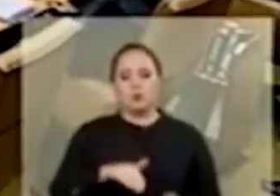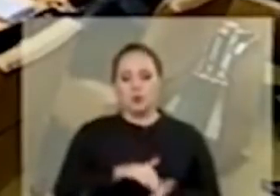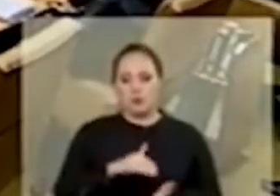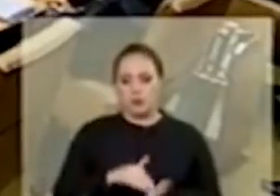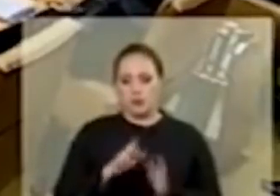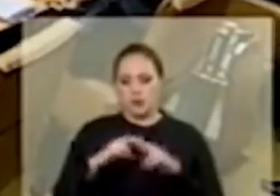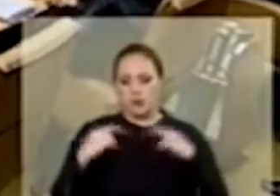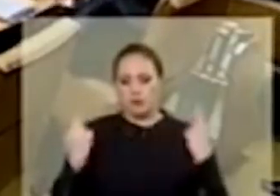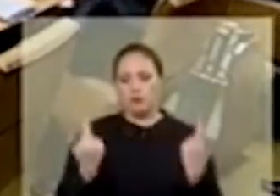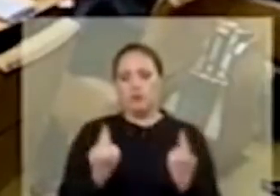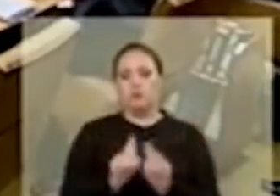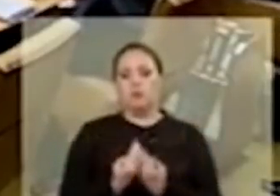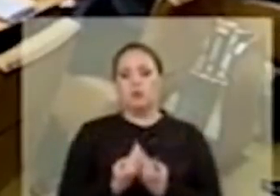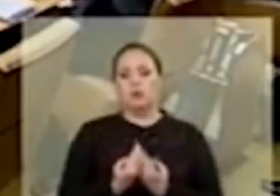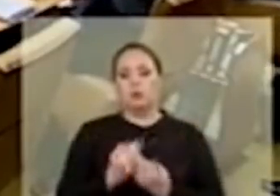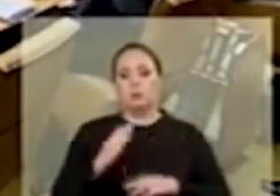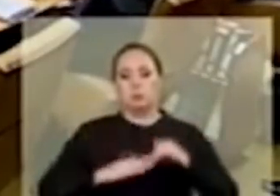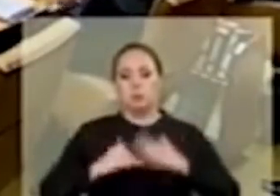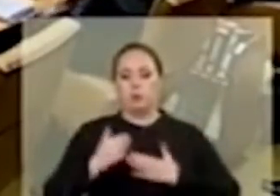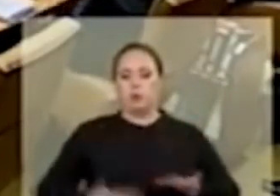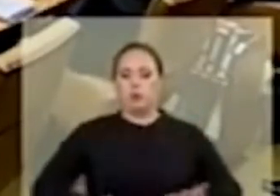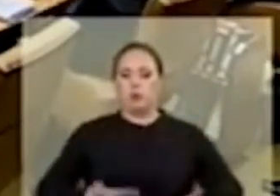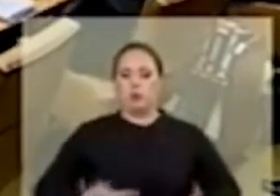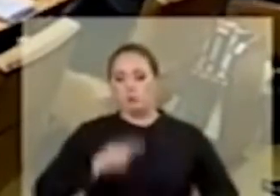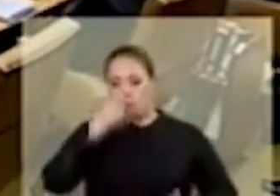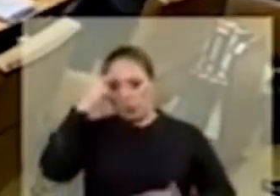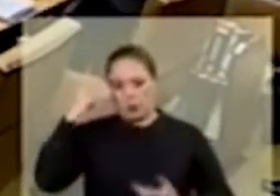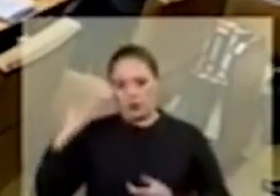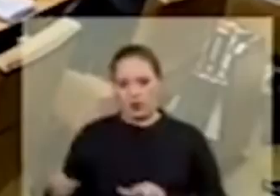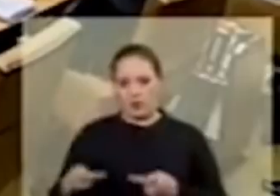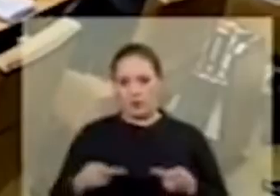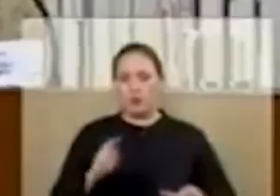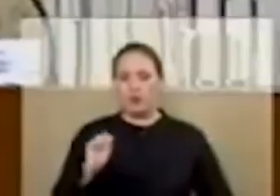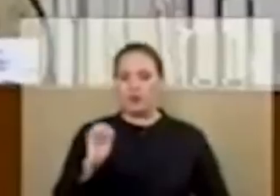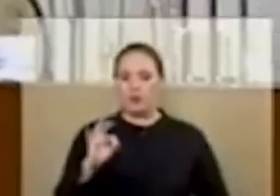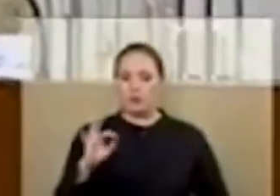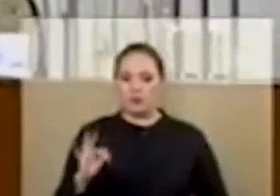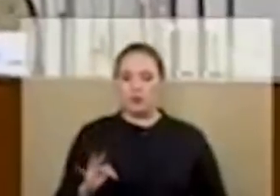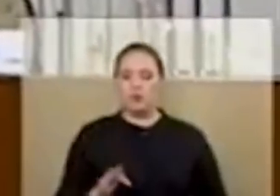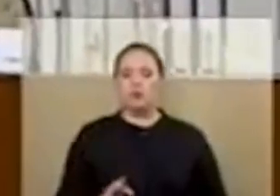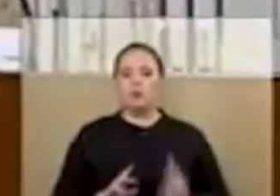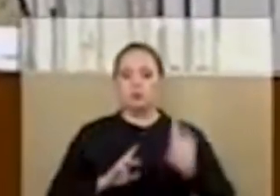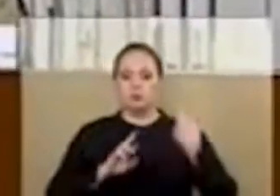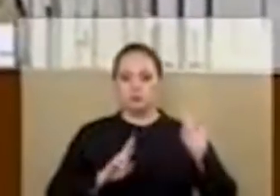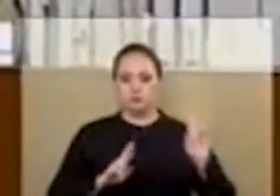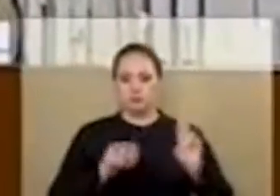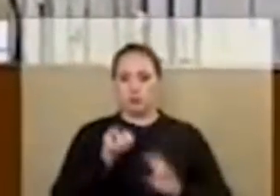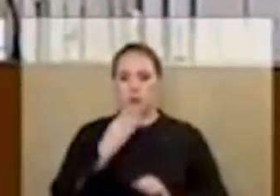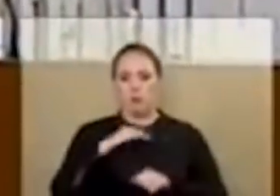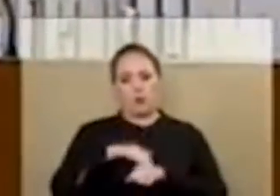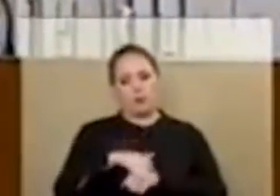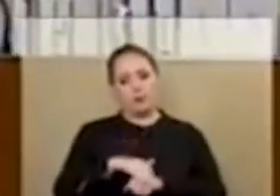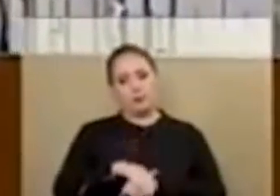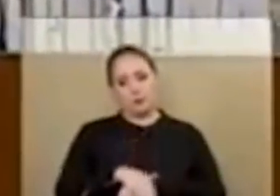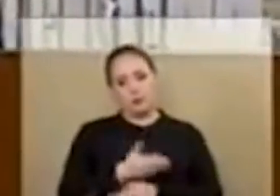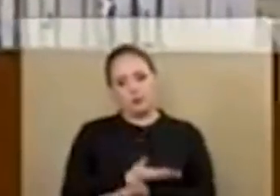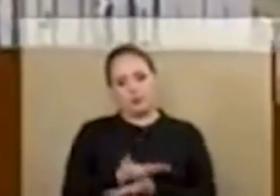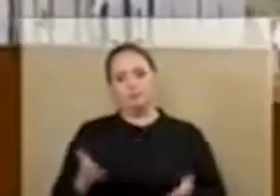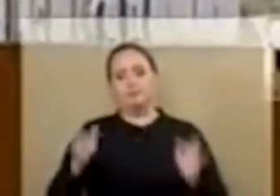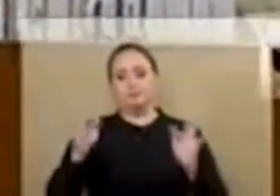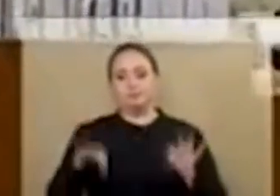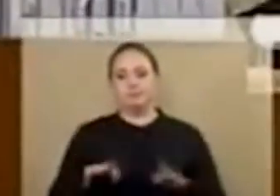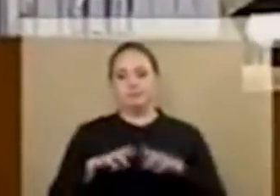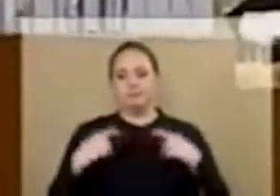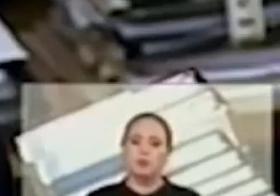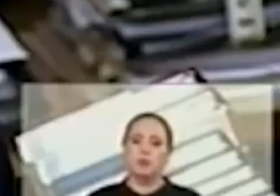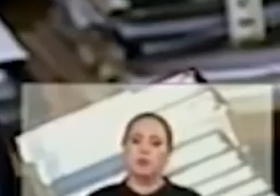já que a legislação de registros públicos já prevê regras específicas para a alteração como possível constrangimento que o nome pode